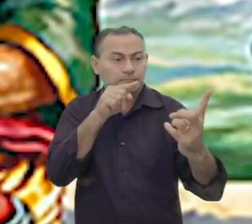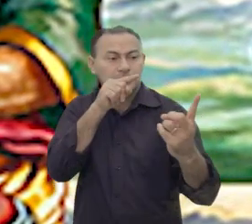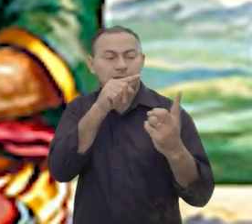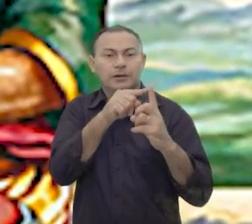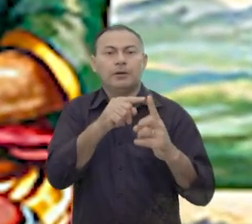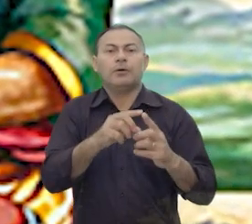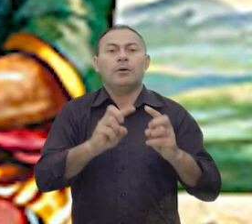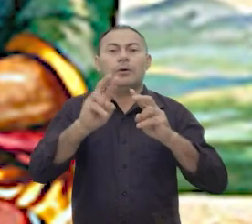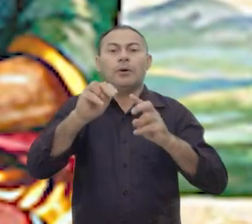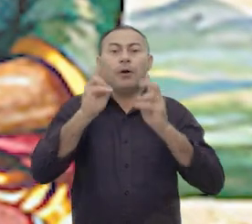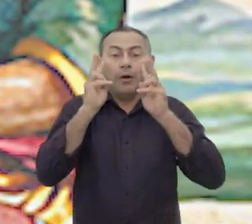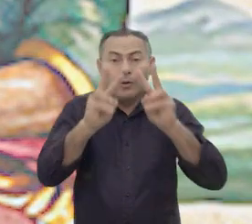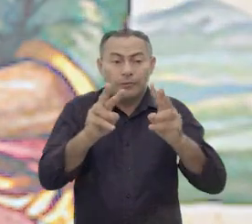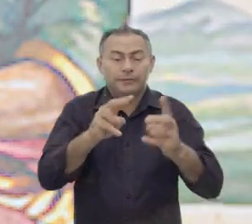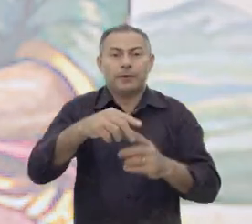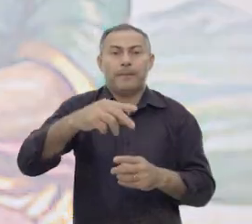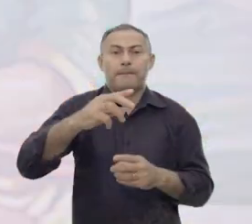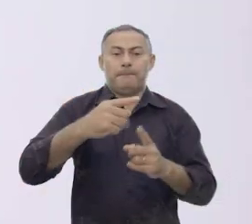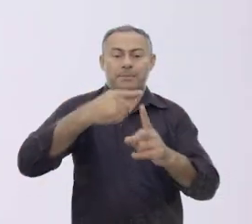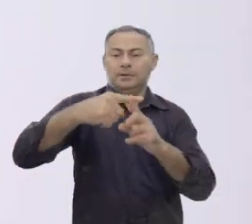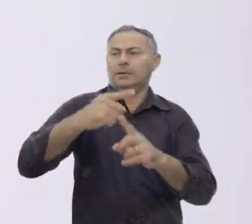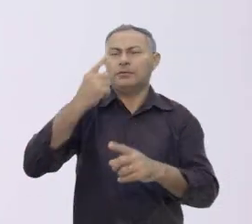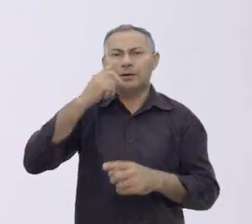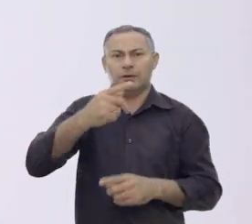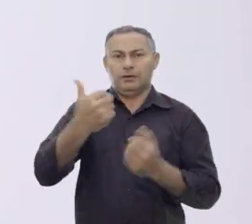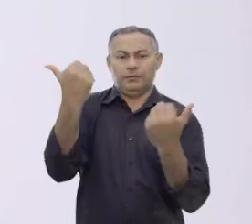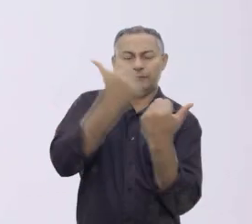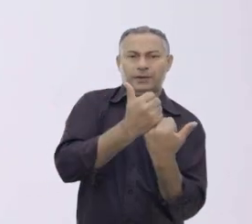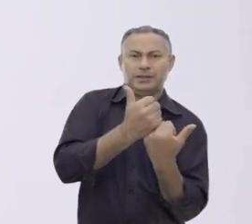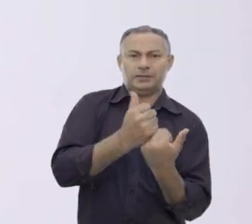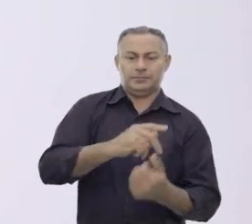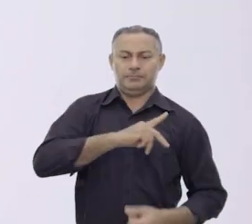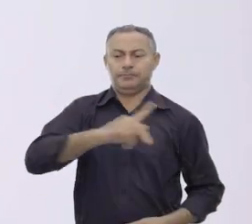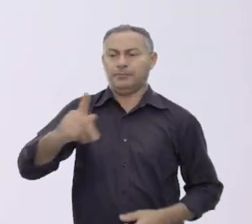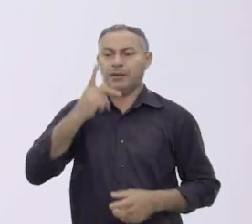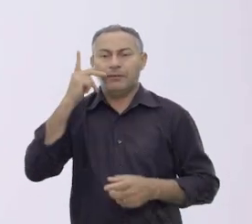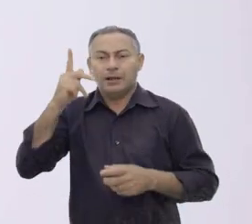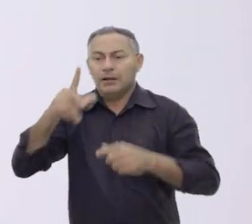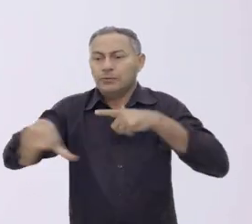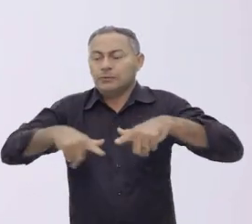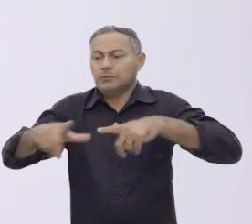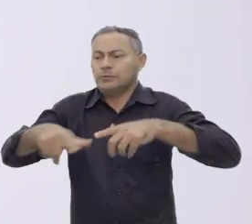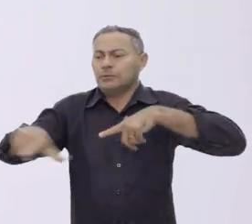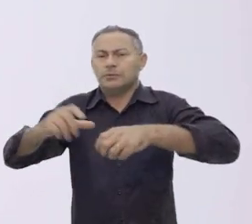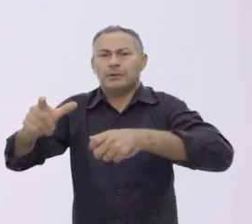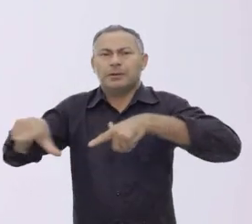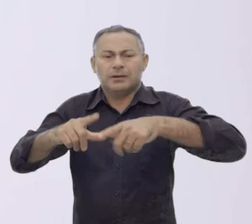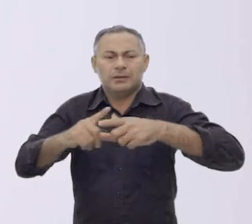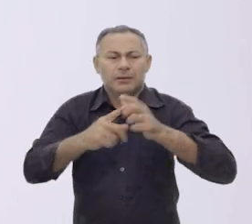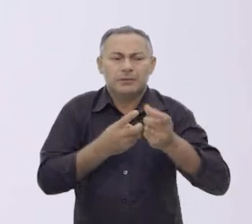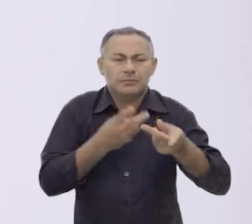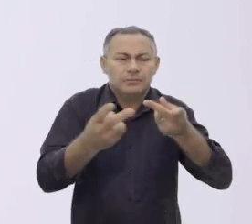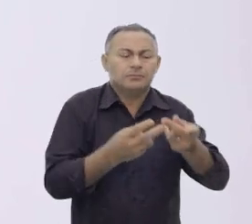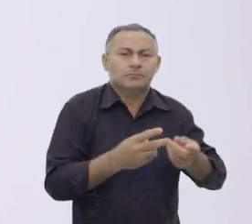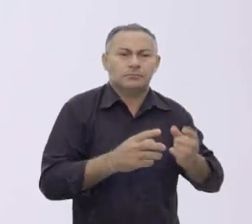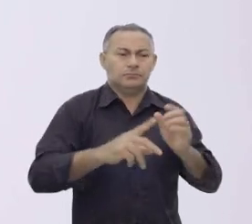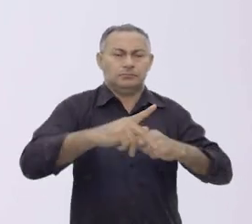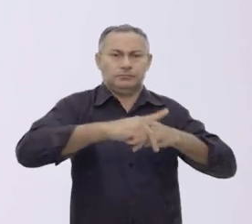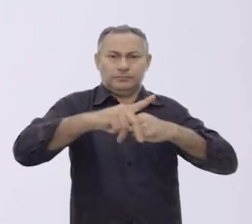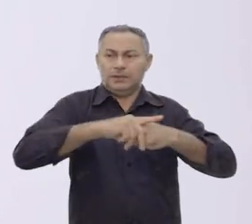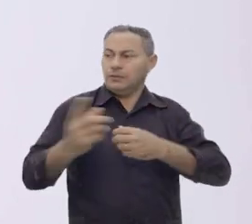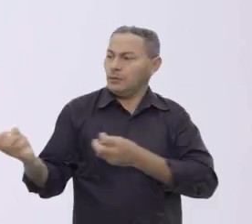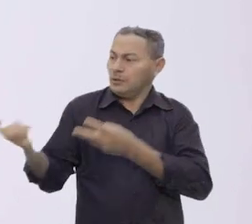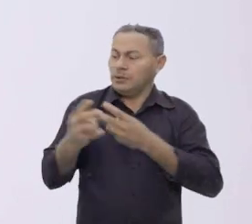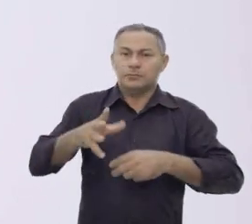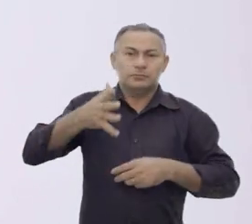visão objetiva. Há muitos anos ouvi o vice-presidente de um grande estaleiro falar para um grupo de executivos. Ele foi convidado a dar uma